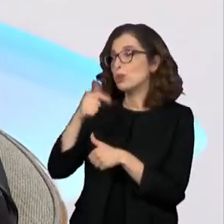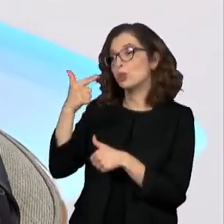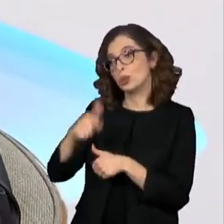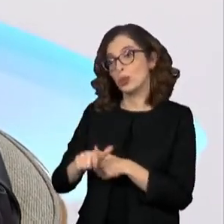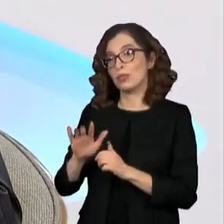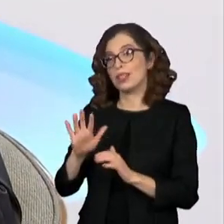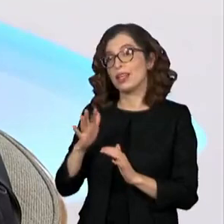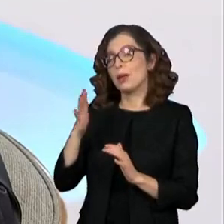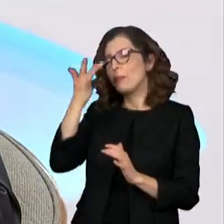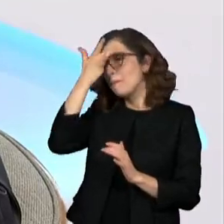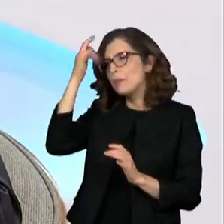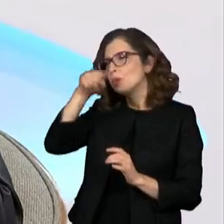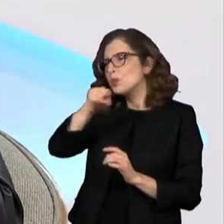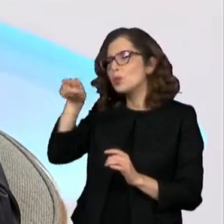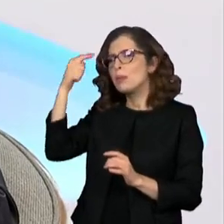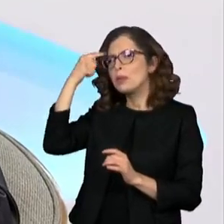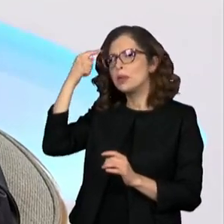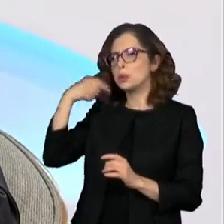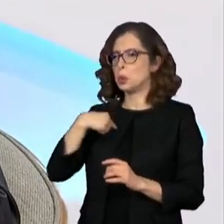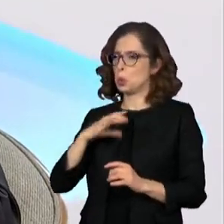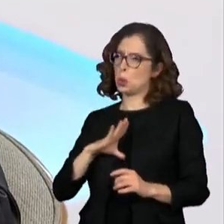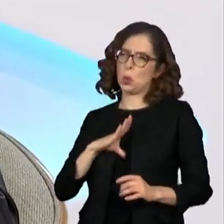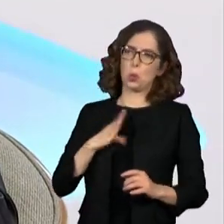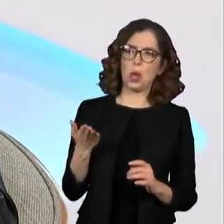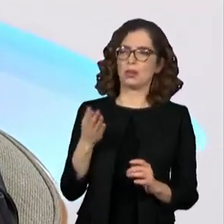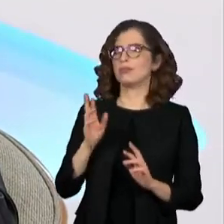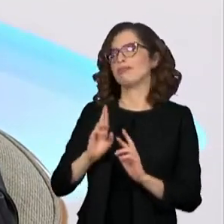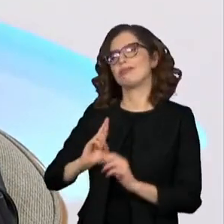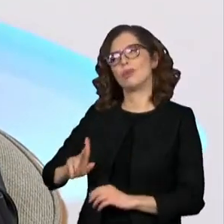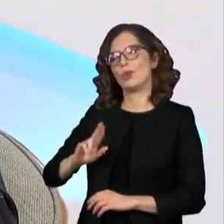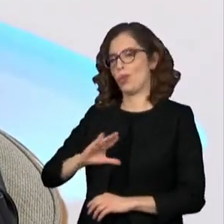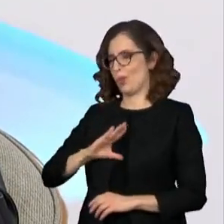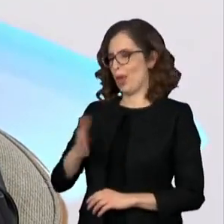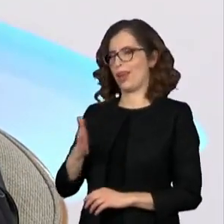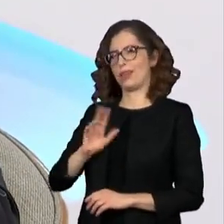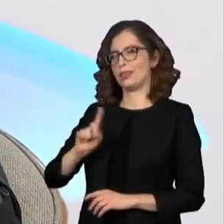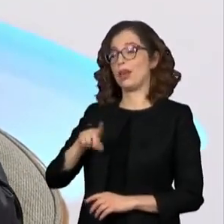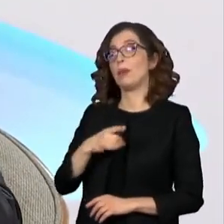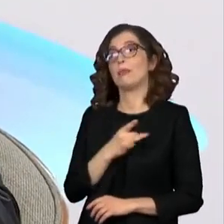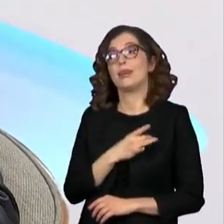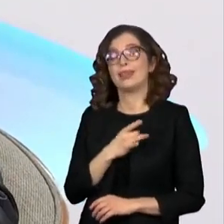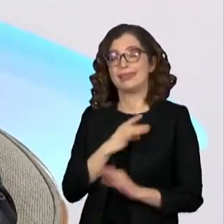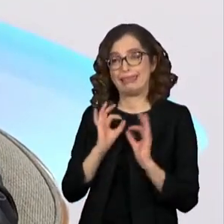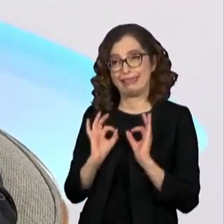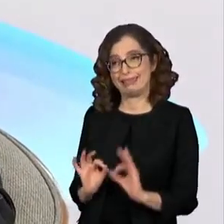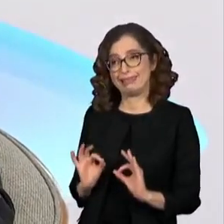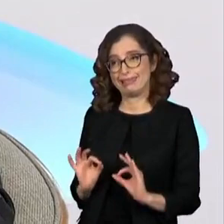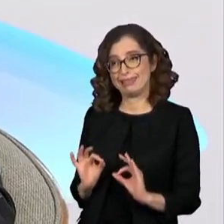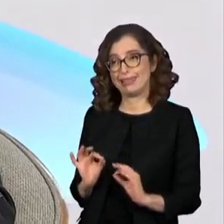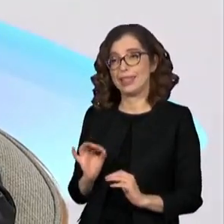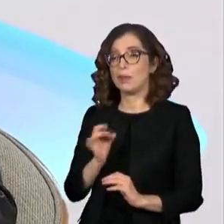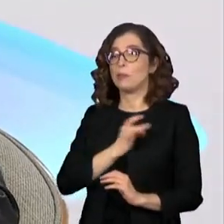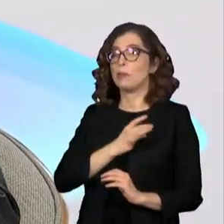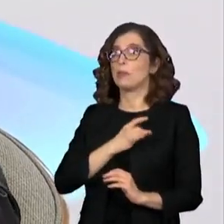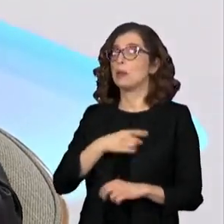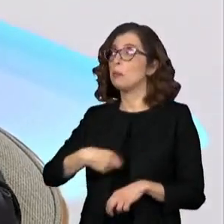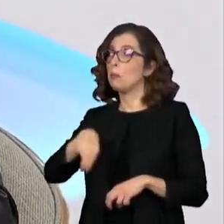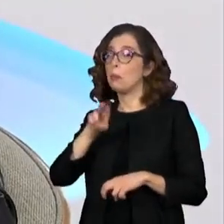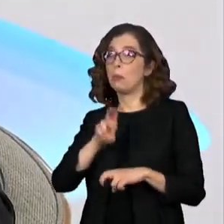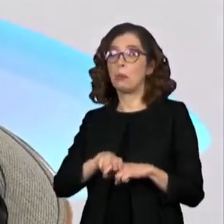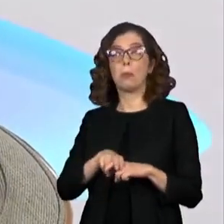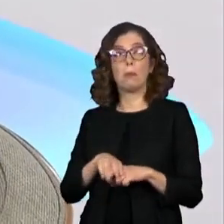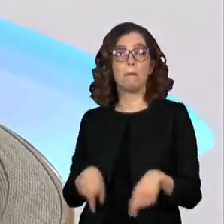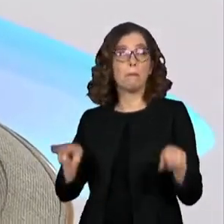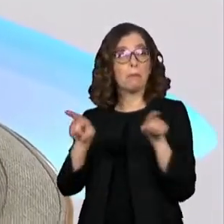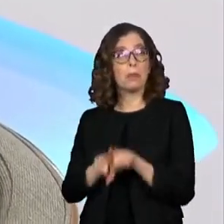acomodação. Eu acho que a hora que eu me acomodar é o primeiro passo para eu me desinteressar pelo que eu faço. Então, eu procuro